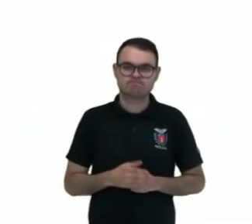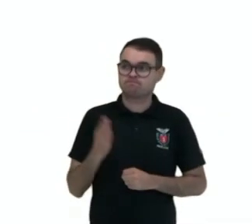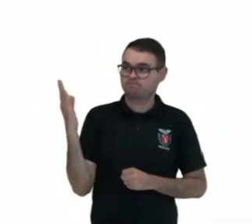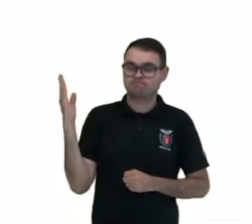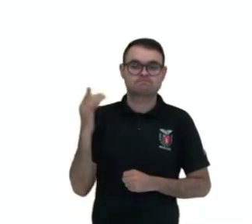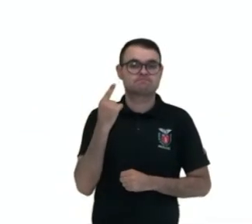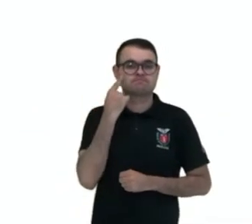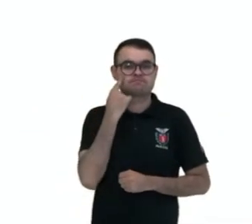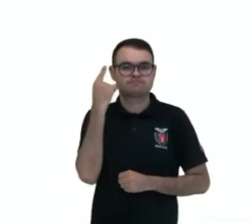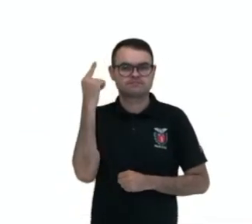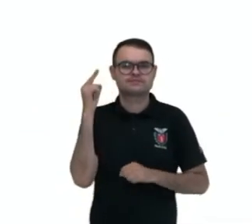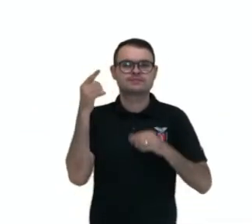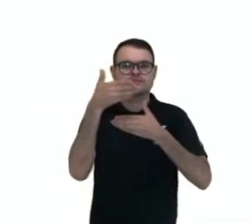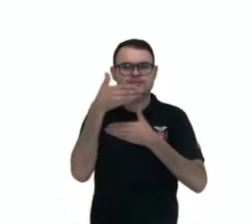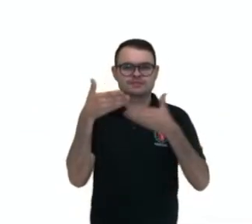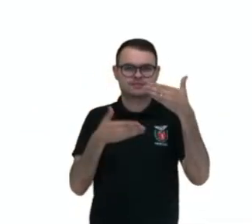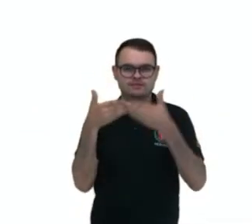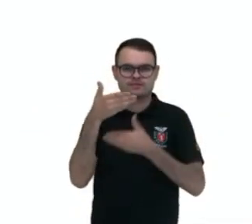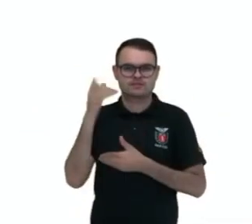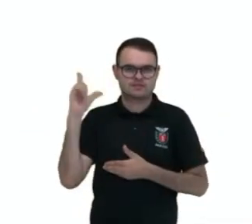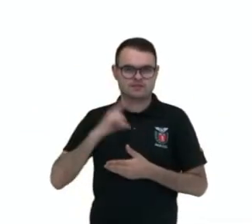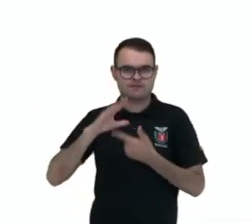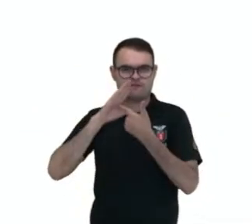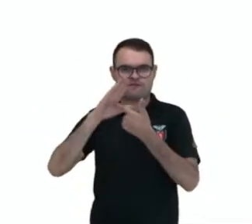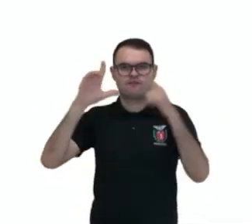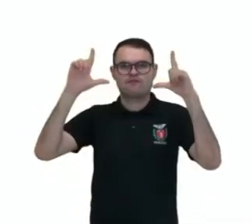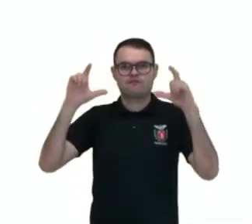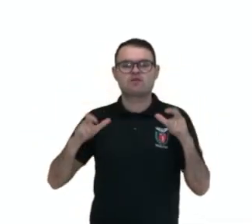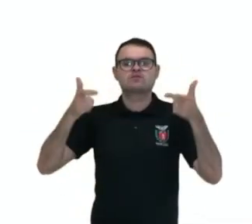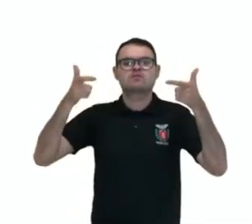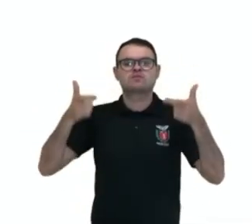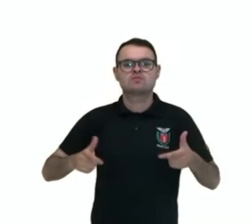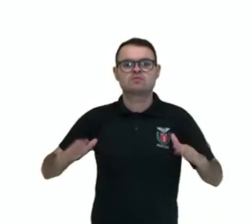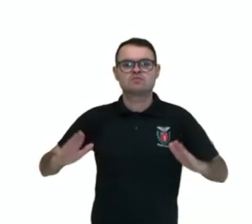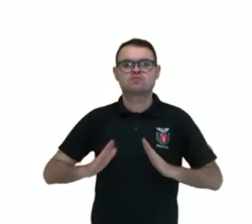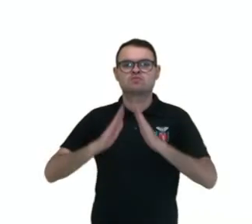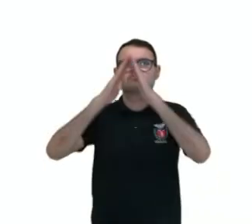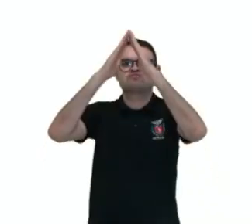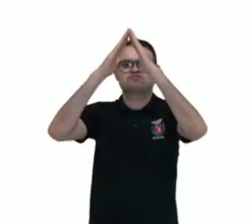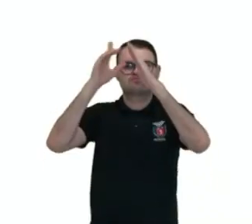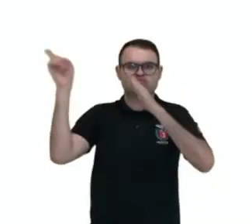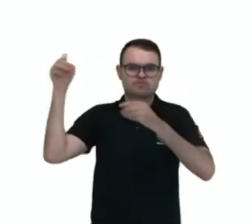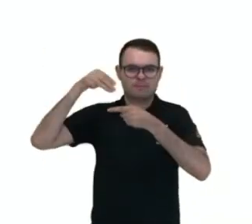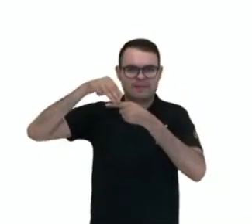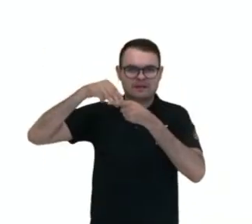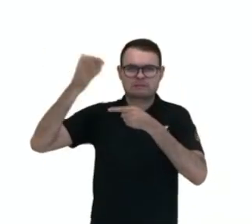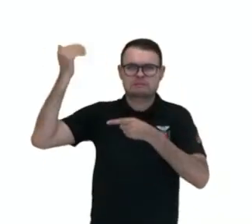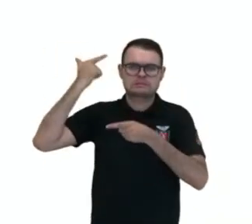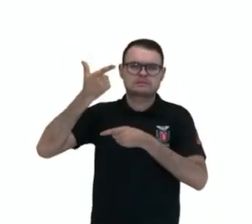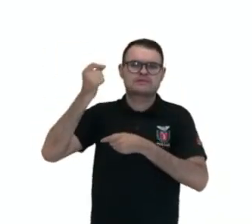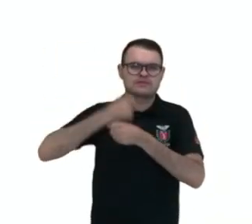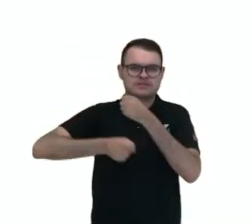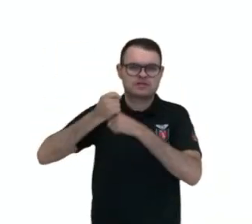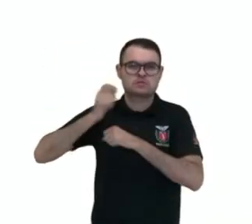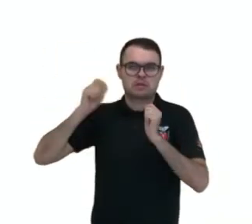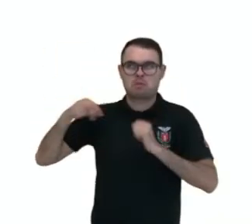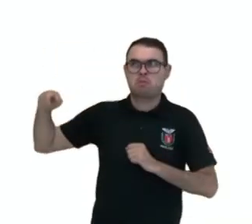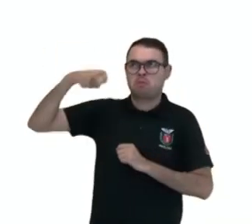aqui nesse slide, inclusive com a representação da Catedral de Maringá. Oh, há 20 anos atrás eu subi aqui, viu? Dava para